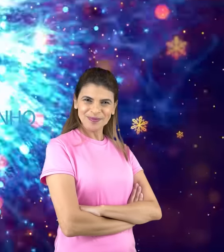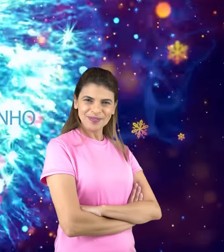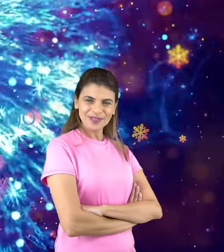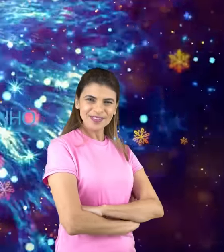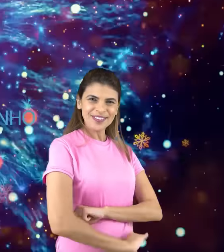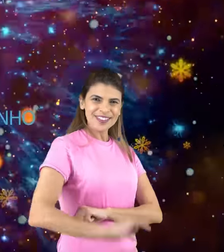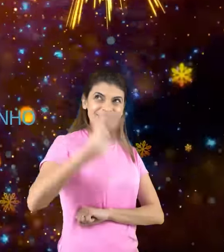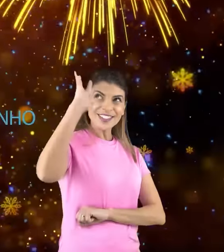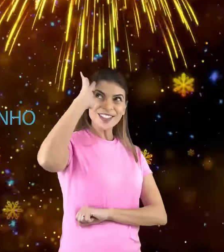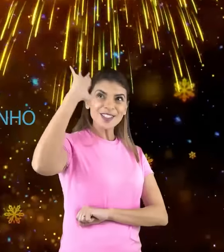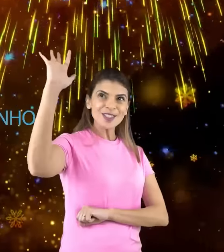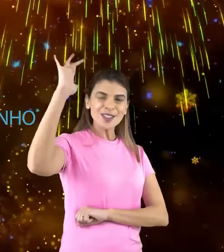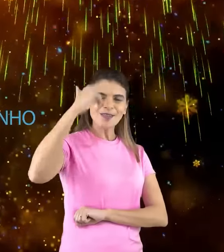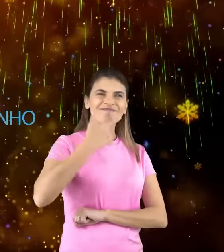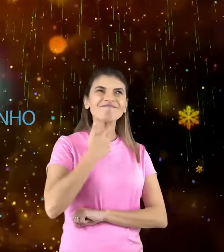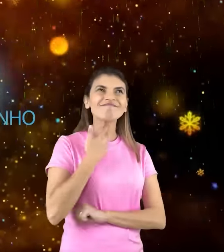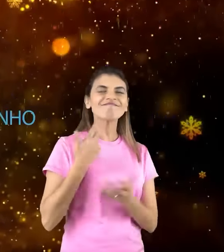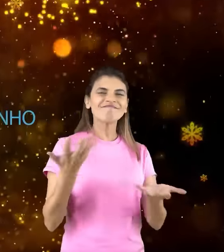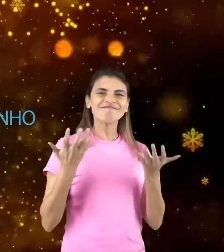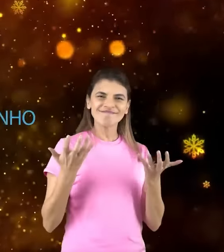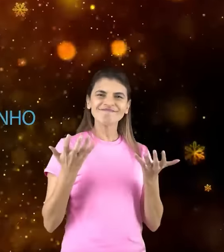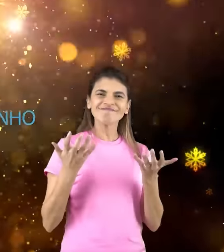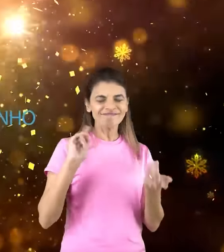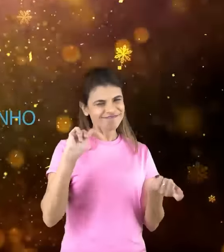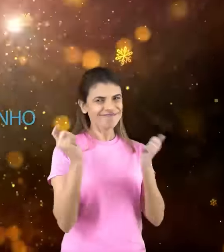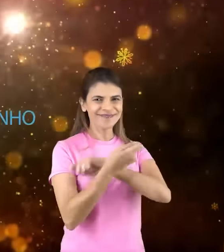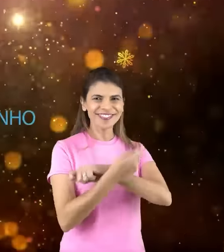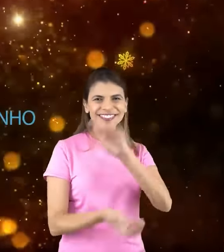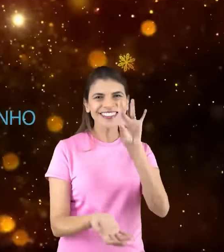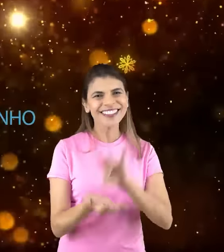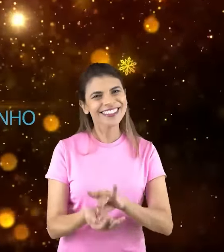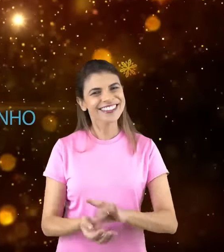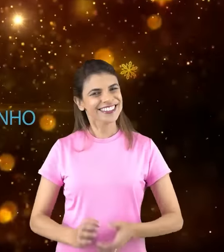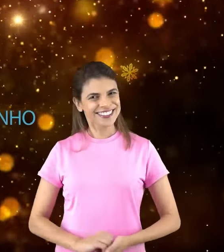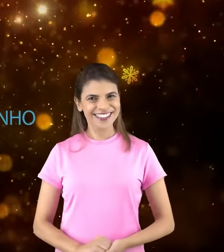Aqui você pode viver o seu sonho!